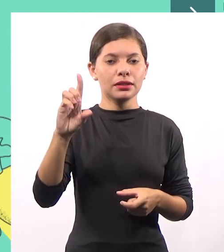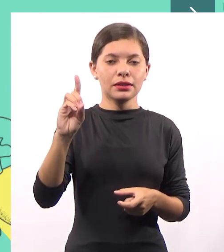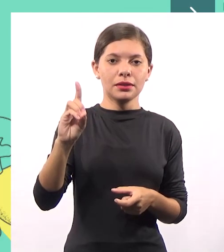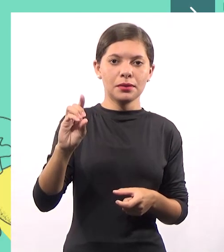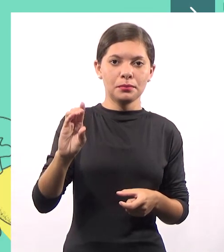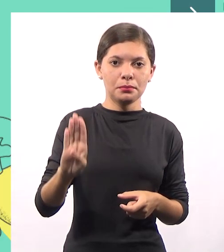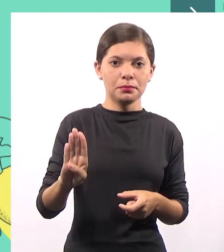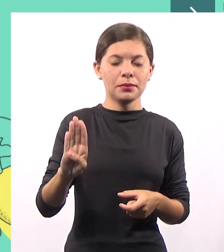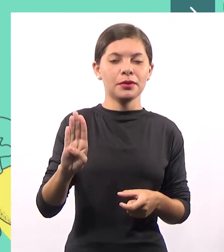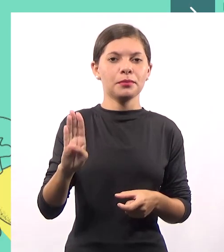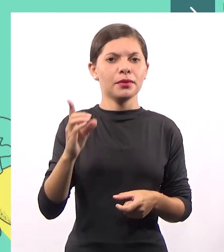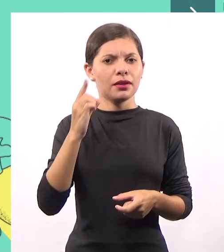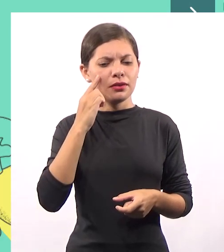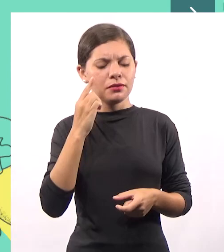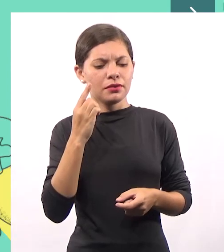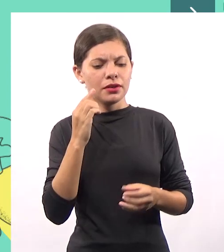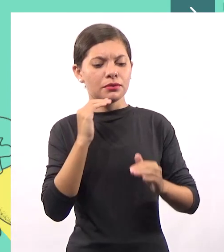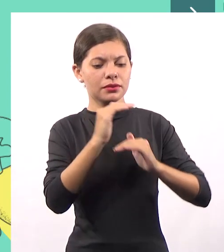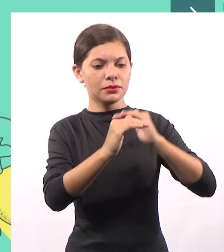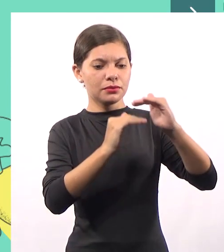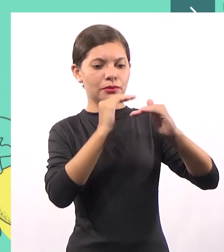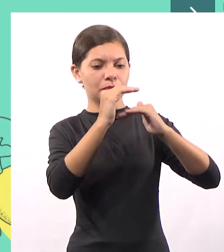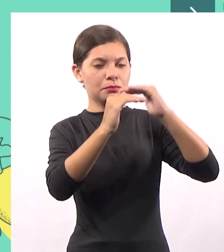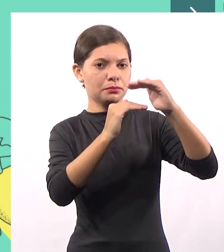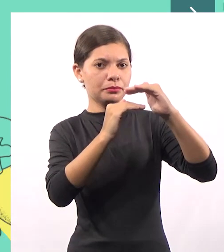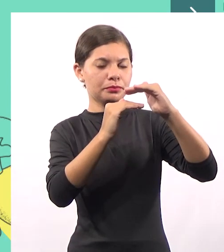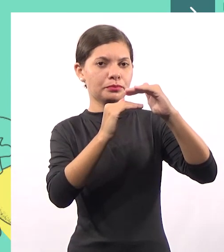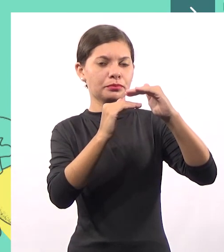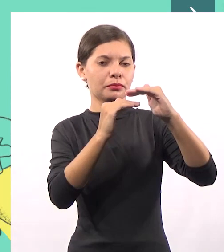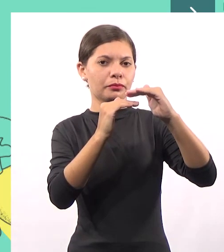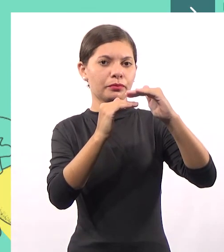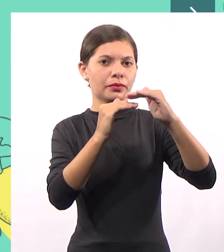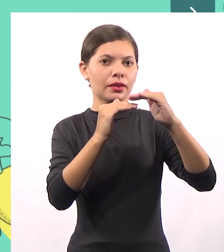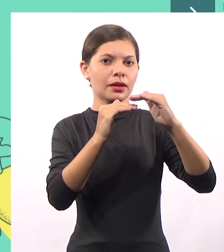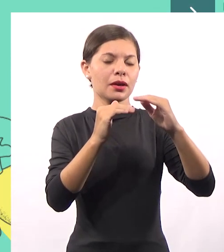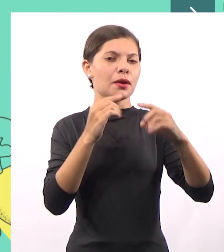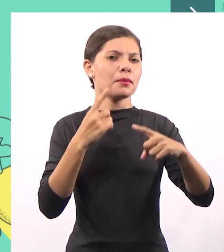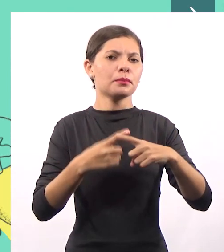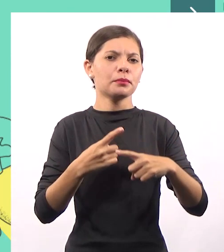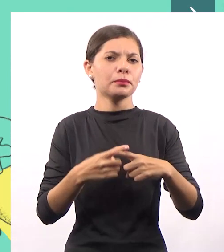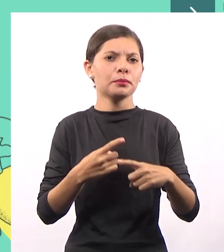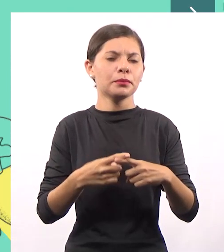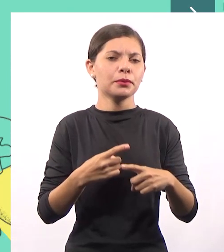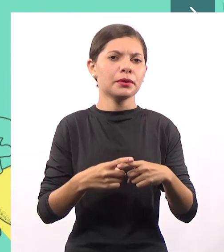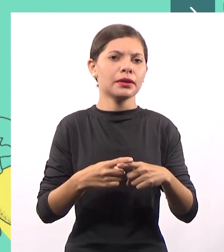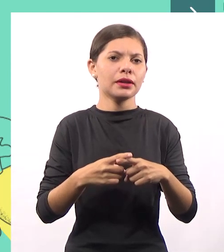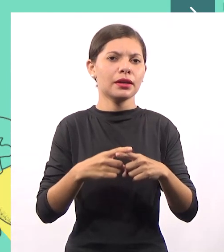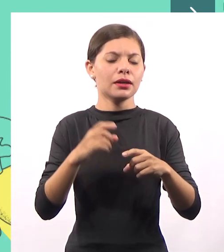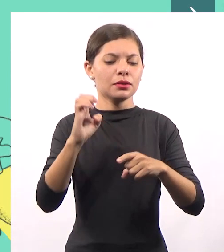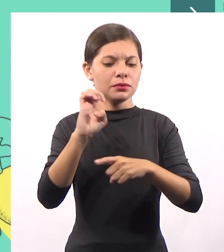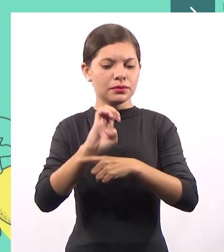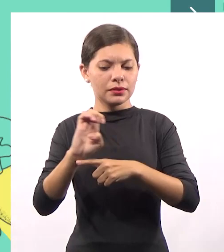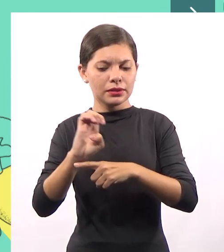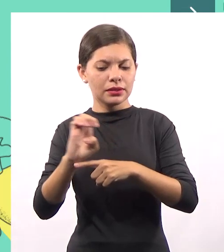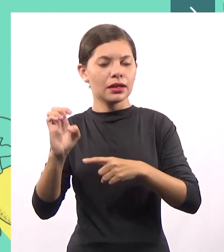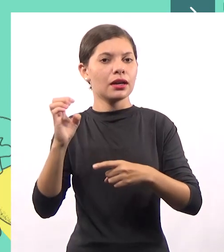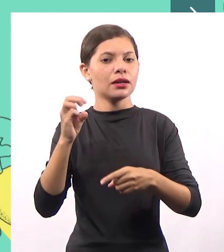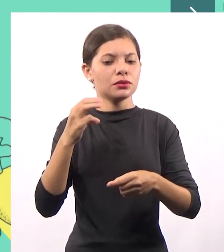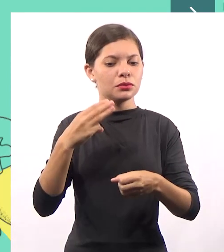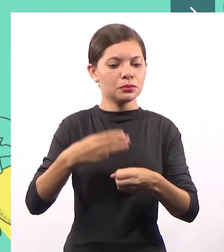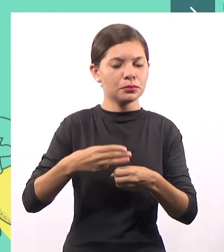da LDB, ela prevê o desenvolvimento de um fundo, certo? Para que haja complementação dos estados,